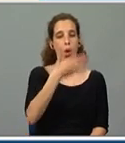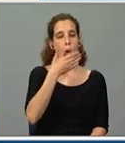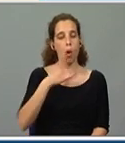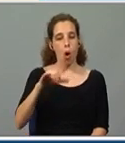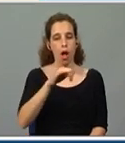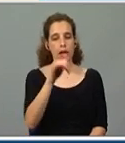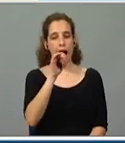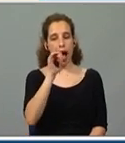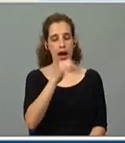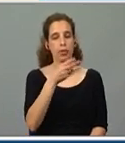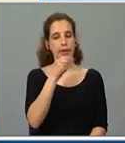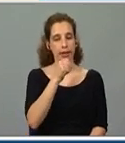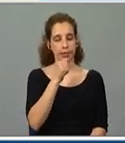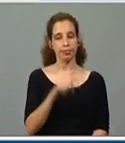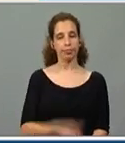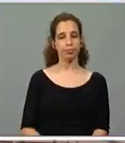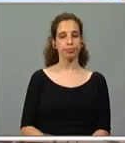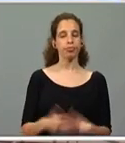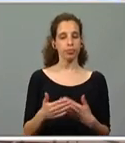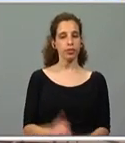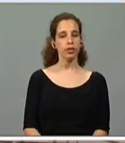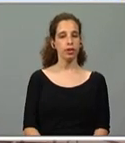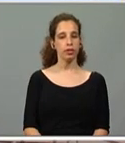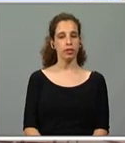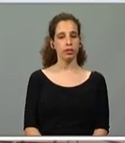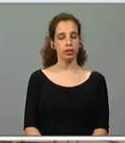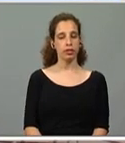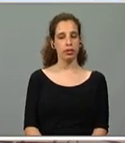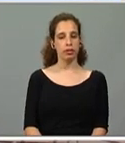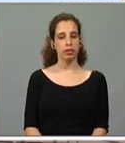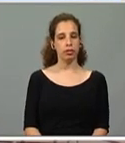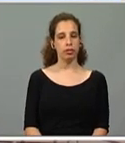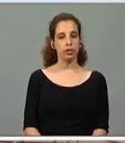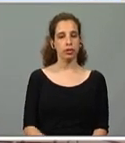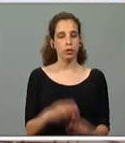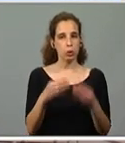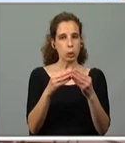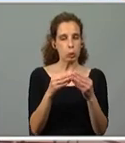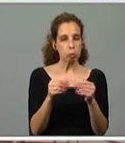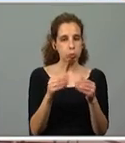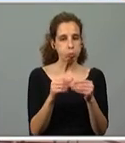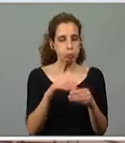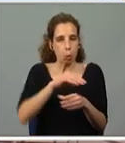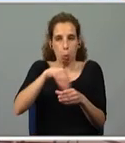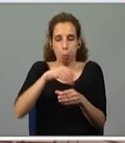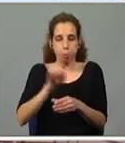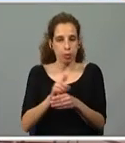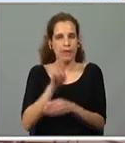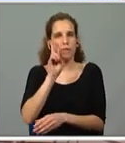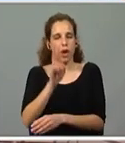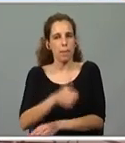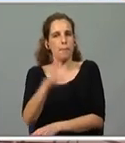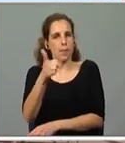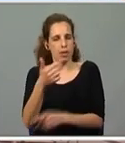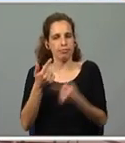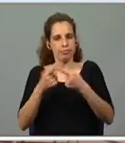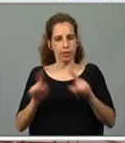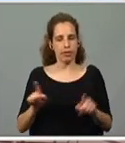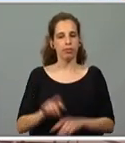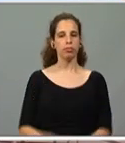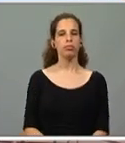com a água e a areia. Portanto, tratam-se de componentes que não se misturam e que visualizamos bem.